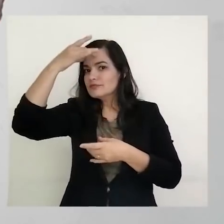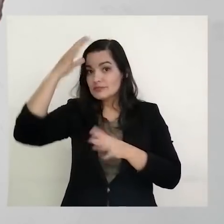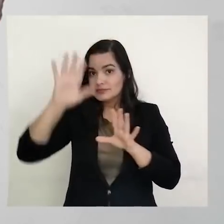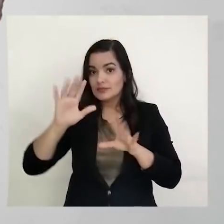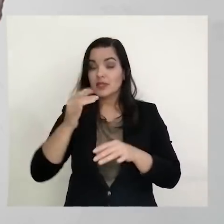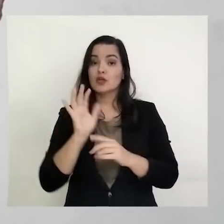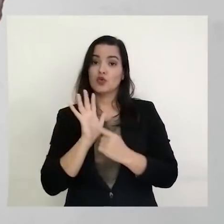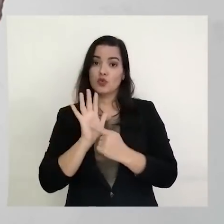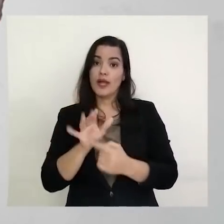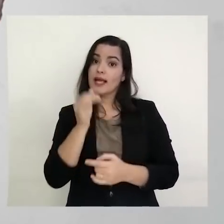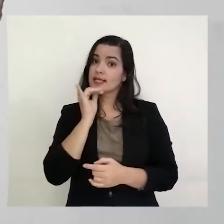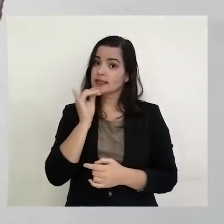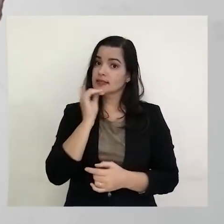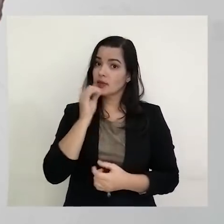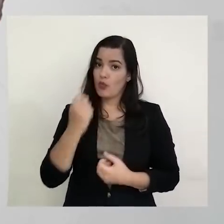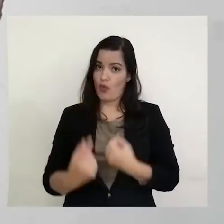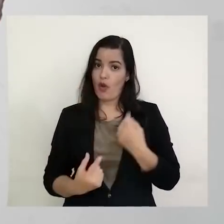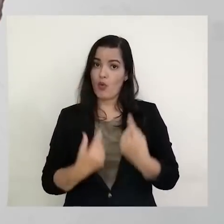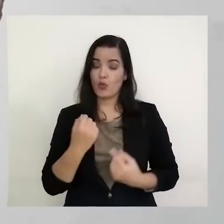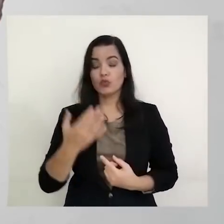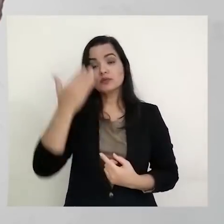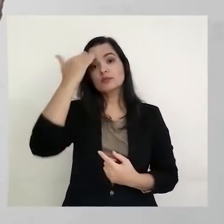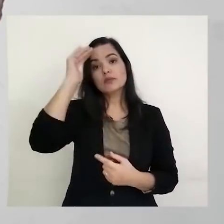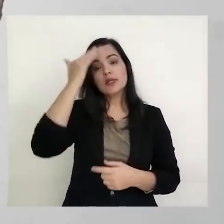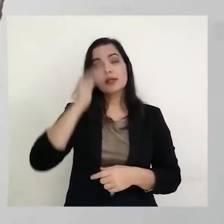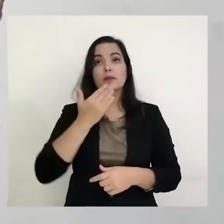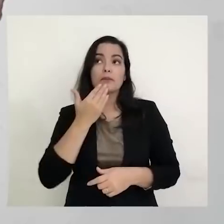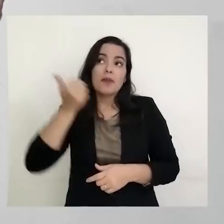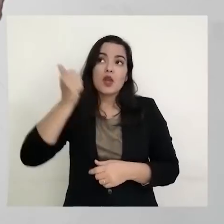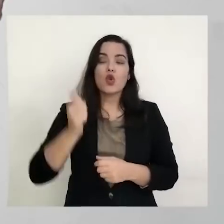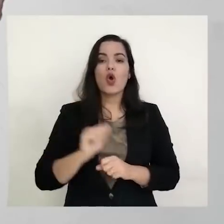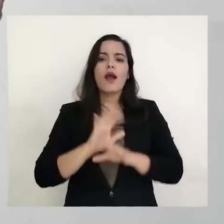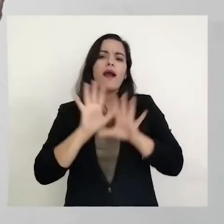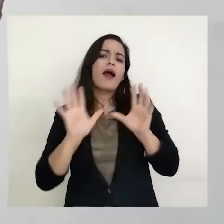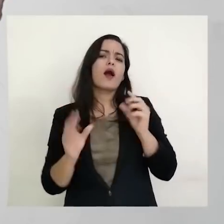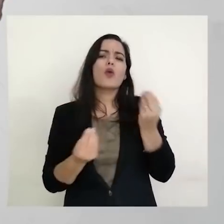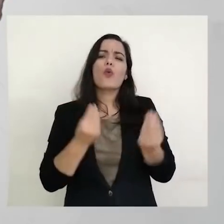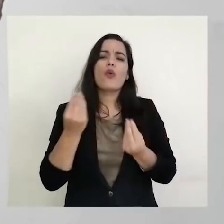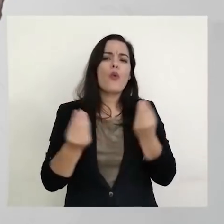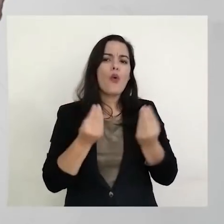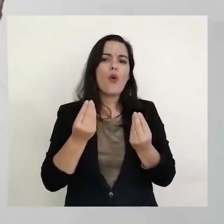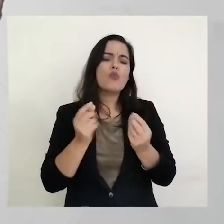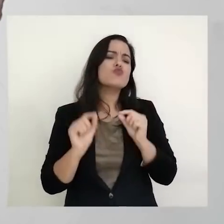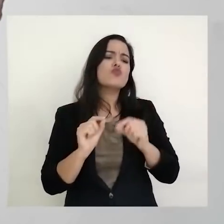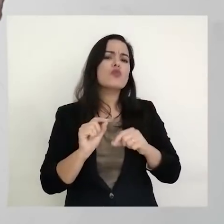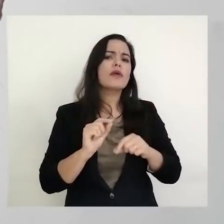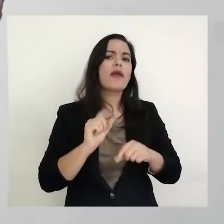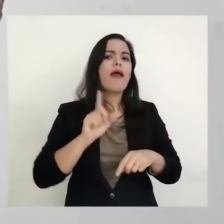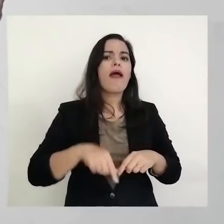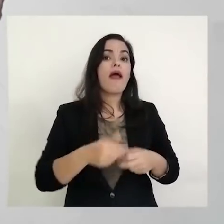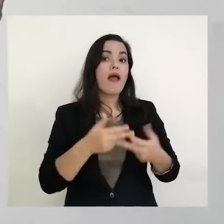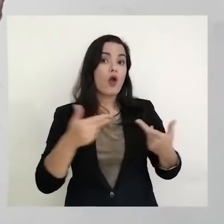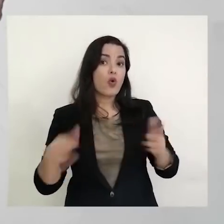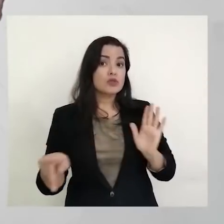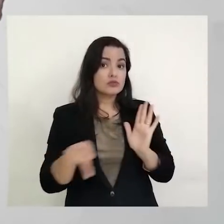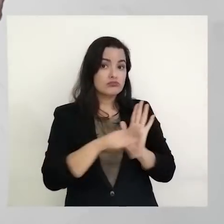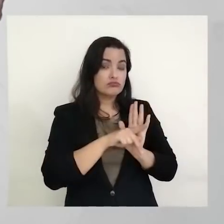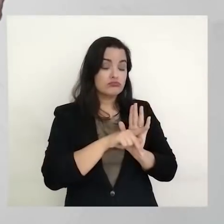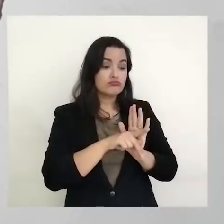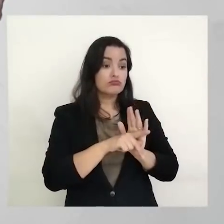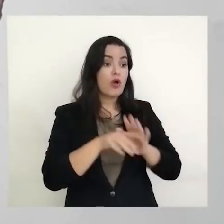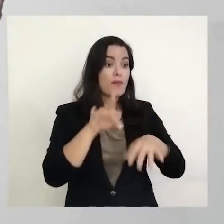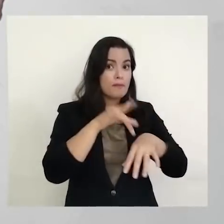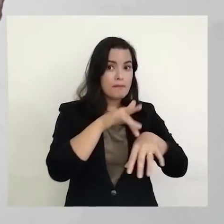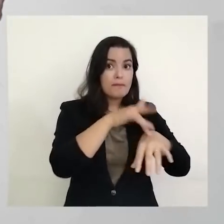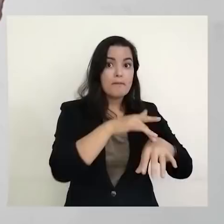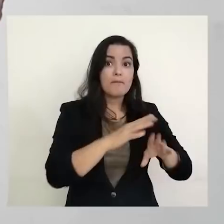alguns exemplos para que a gente consiga entender o que são esses bens materiais e imateriais e